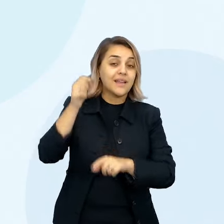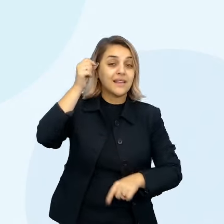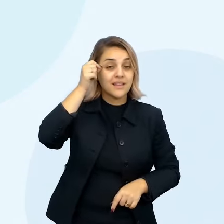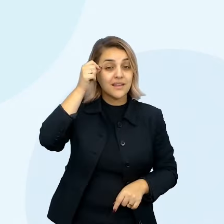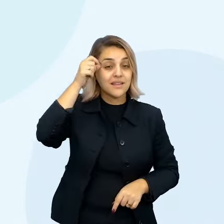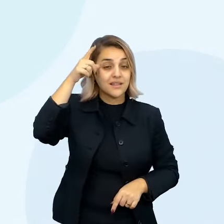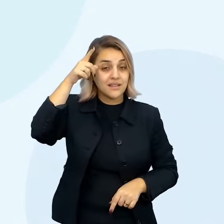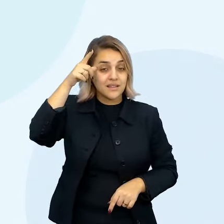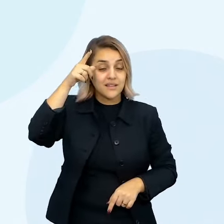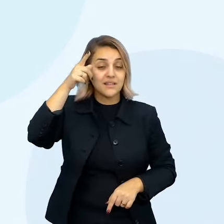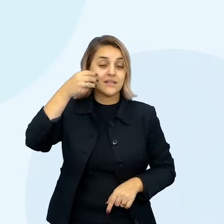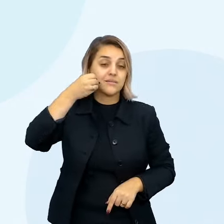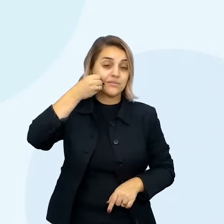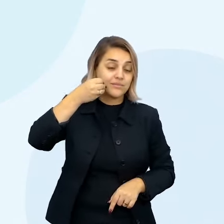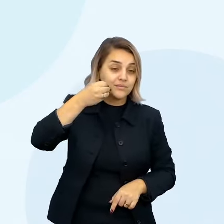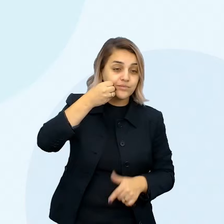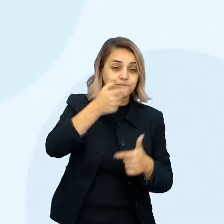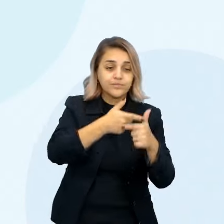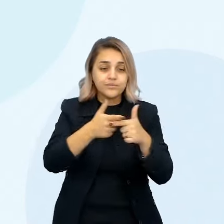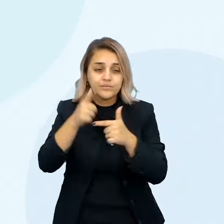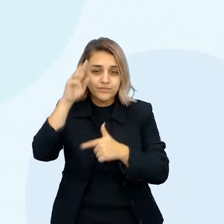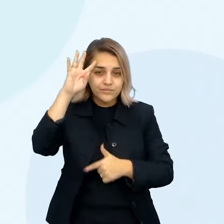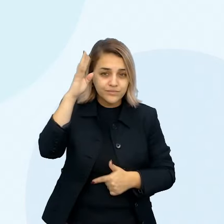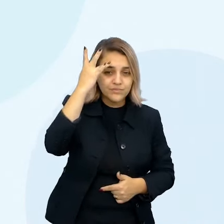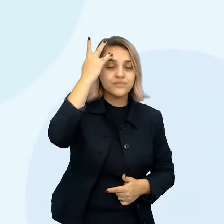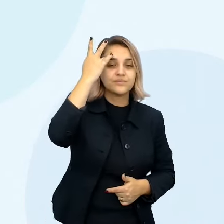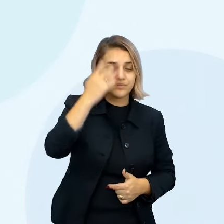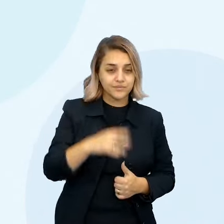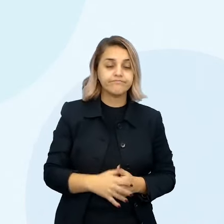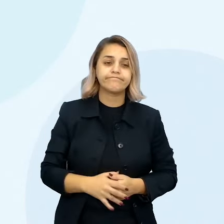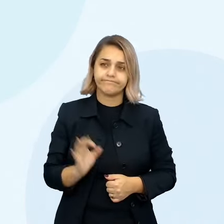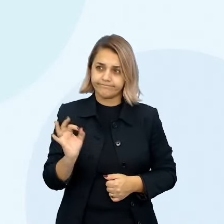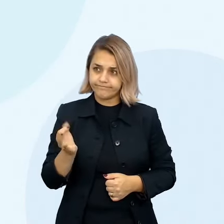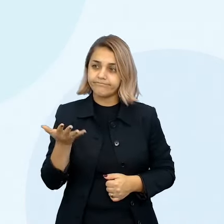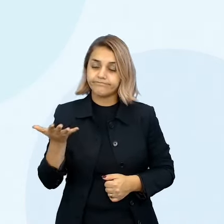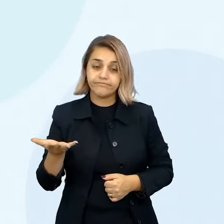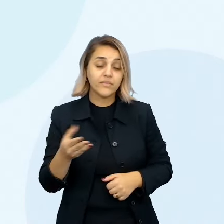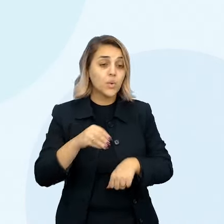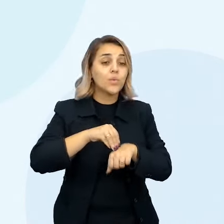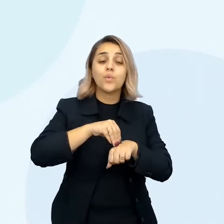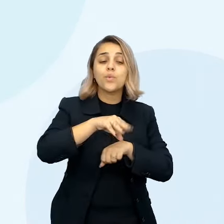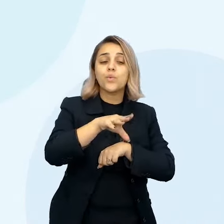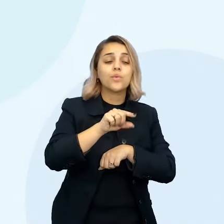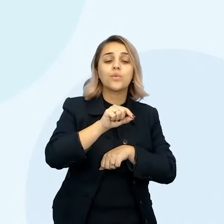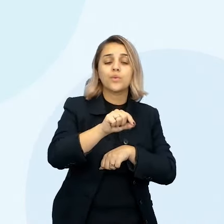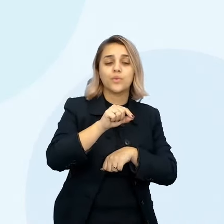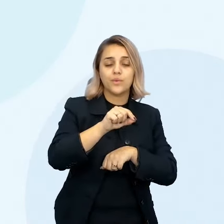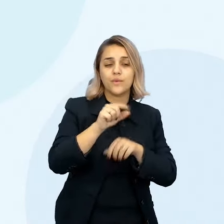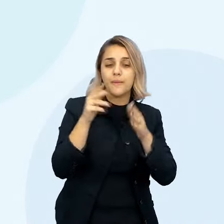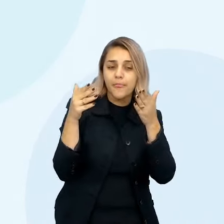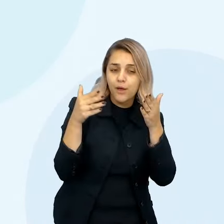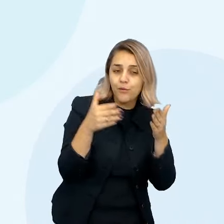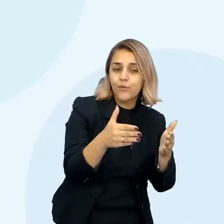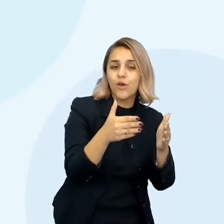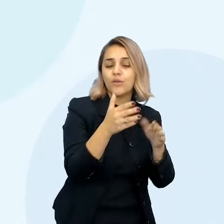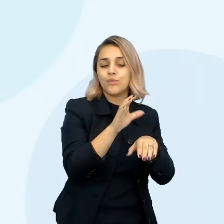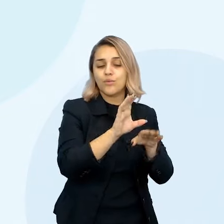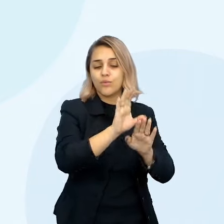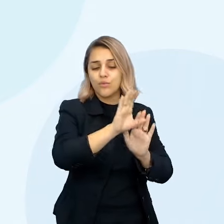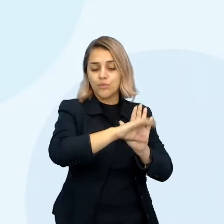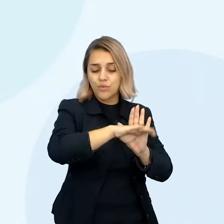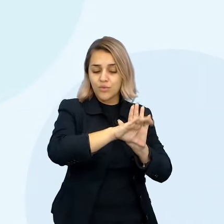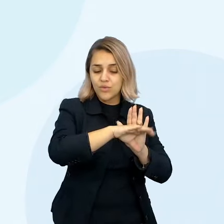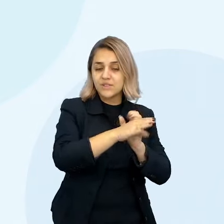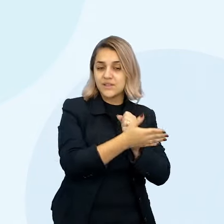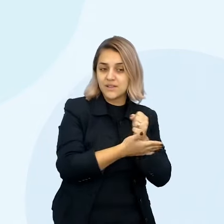de soluções para problemas, certo? Então, a gente sugere aqui o foco, na verdade, o conceito estruturante